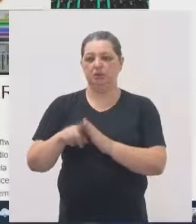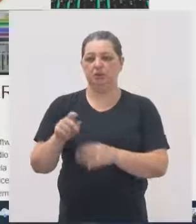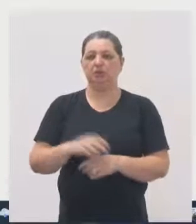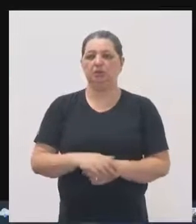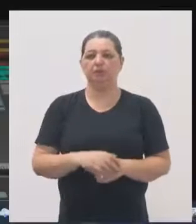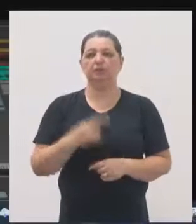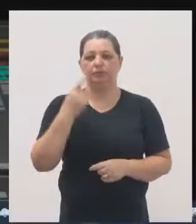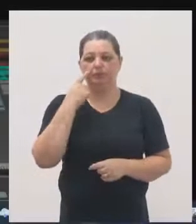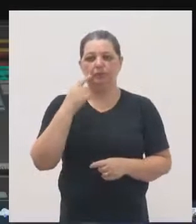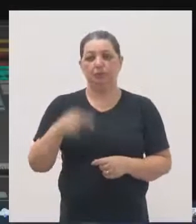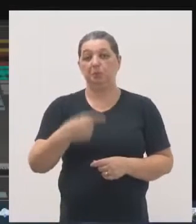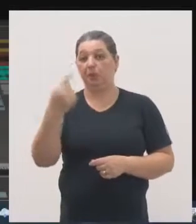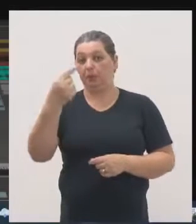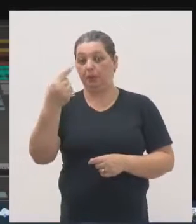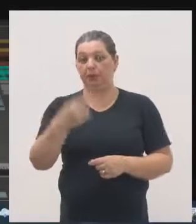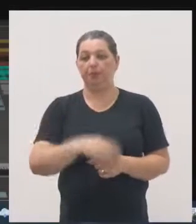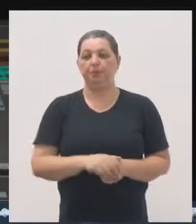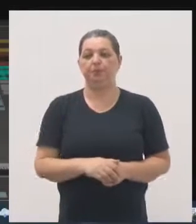Reaper, o primeiro.